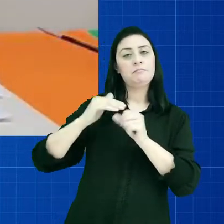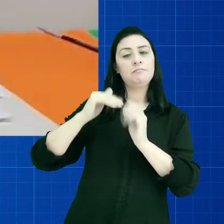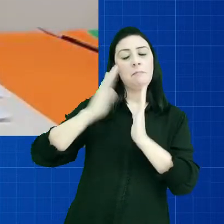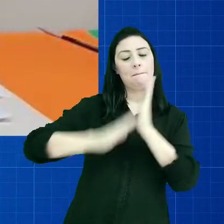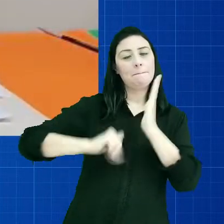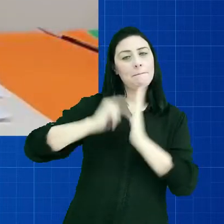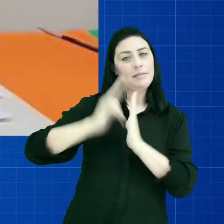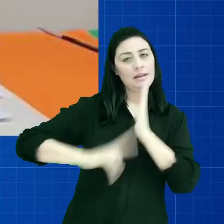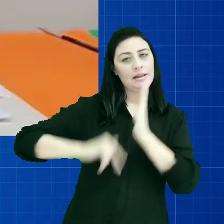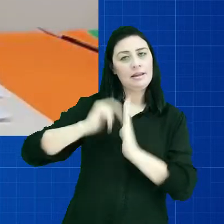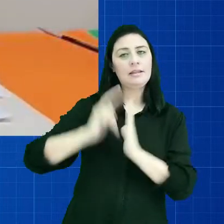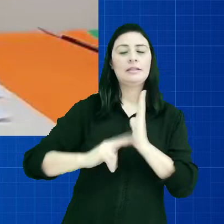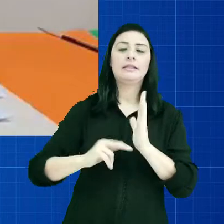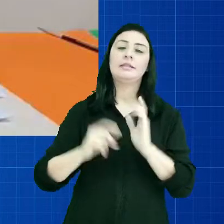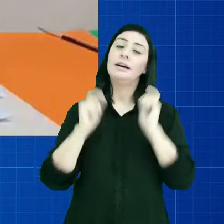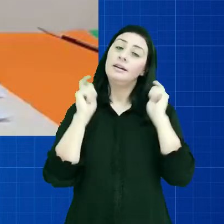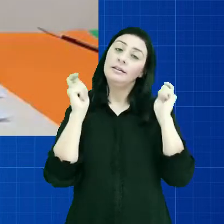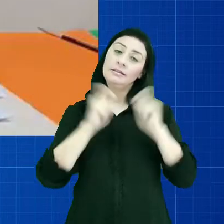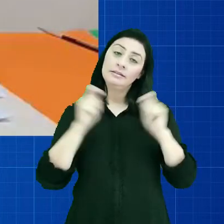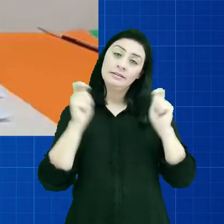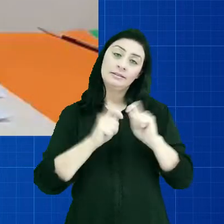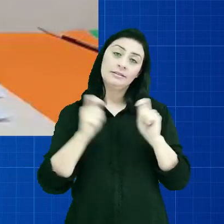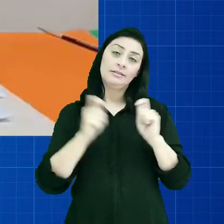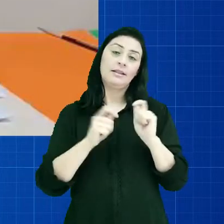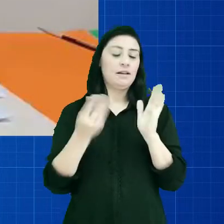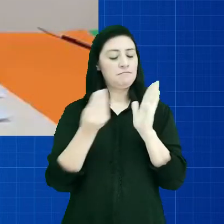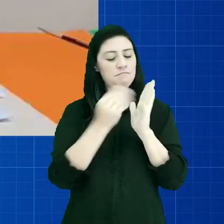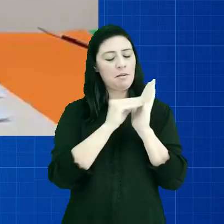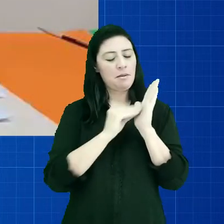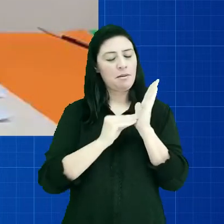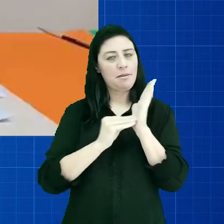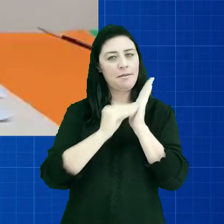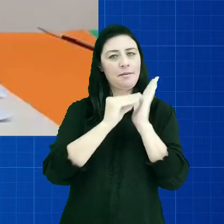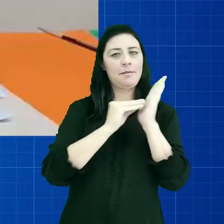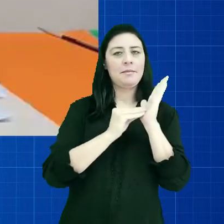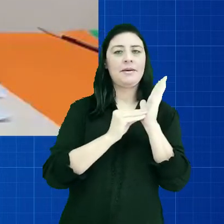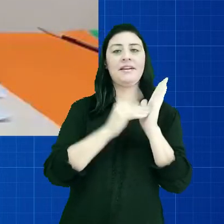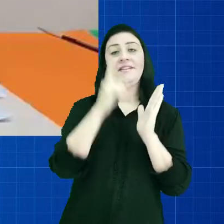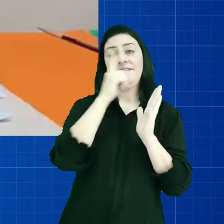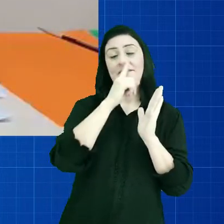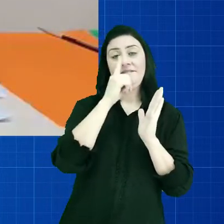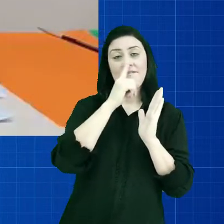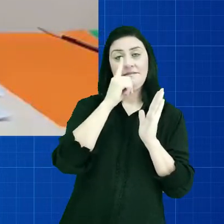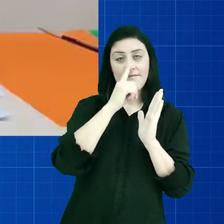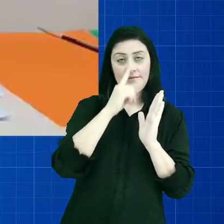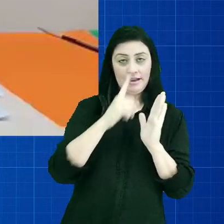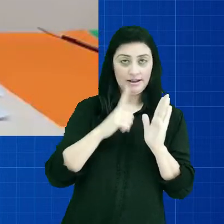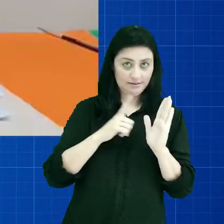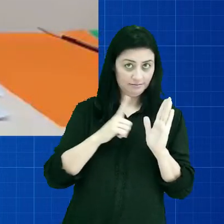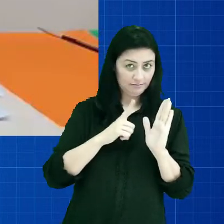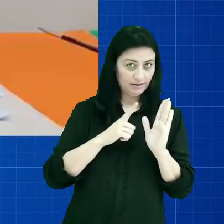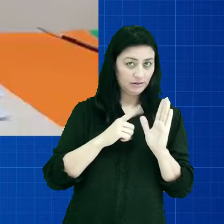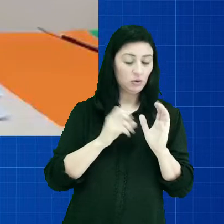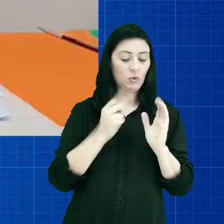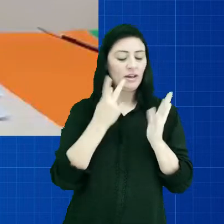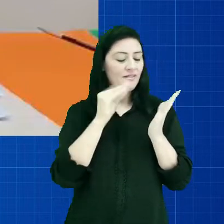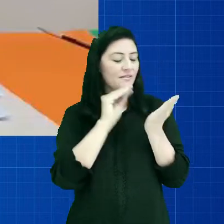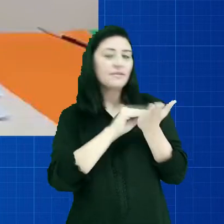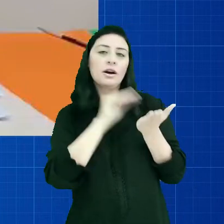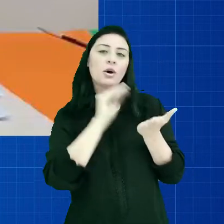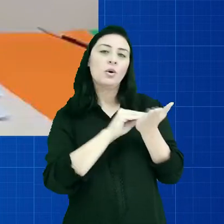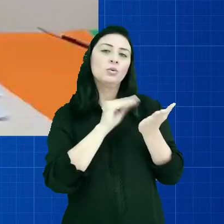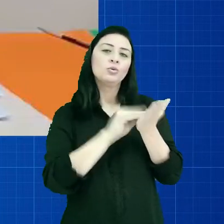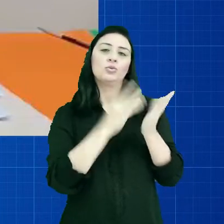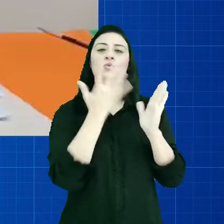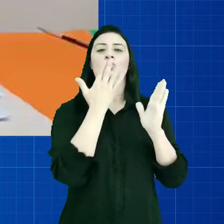preencher aqui ou utilizar o pincel aqui para preencher com essas falhas aqui que ficaram, tá? Os lugares